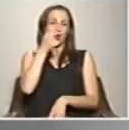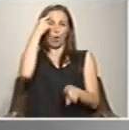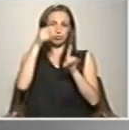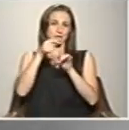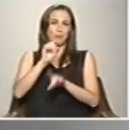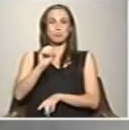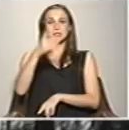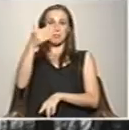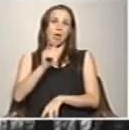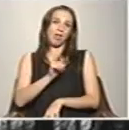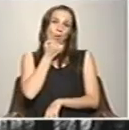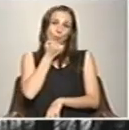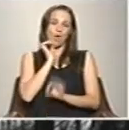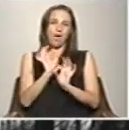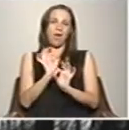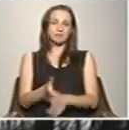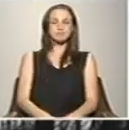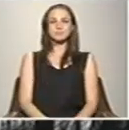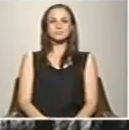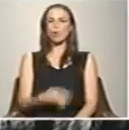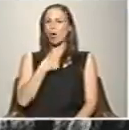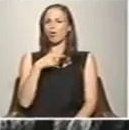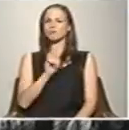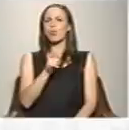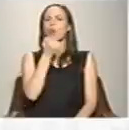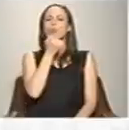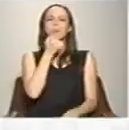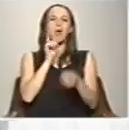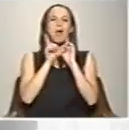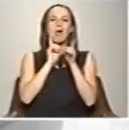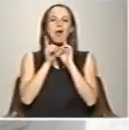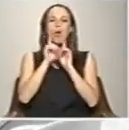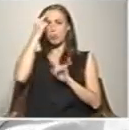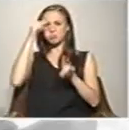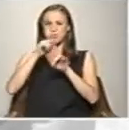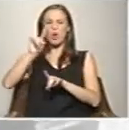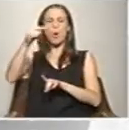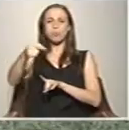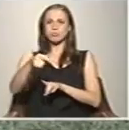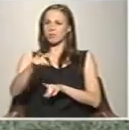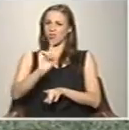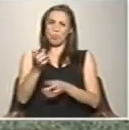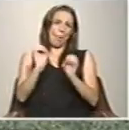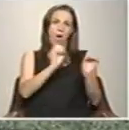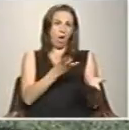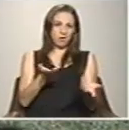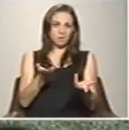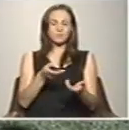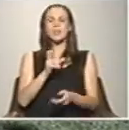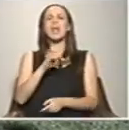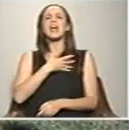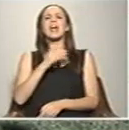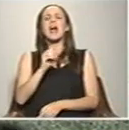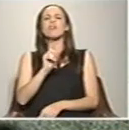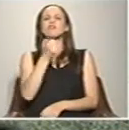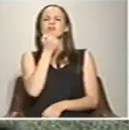principal do humor. Não esperem que o humor sirva para outra finalidade que não isso. Ricardo, o que é que te